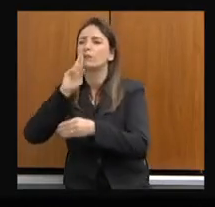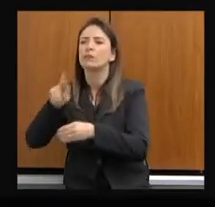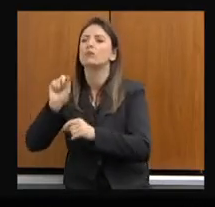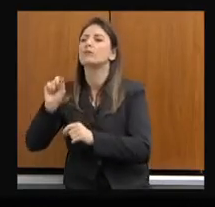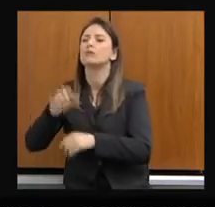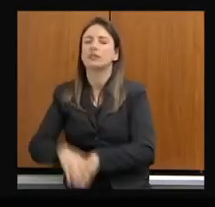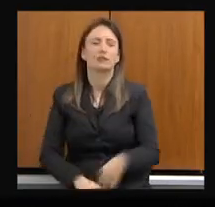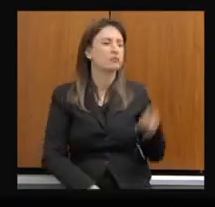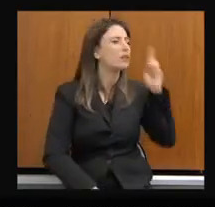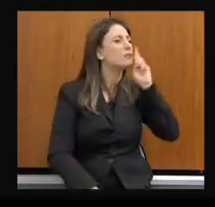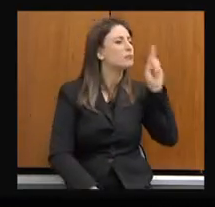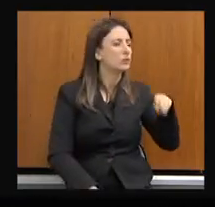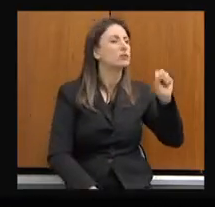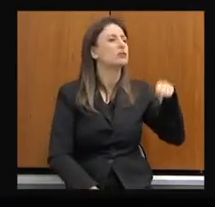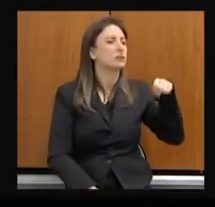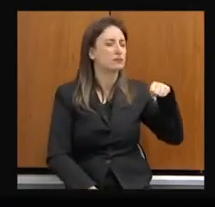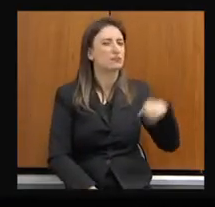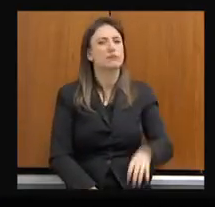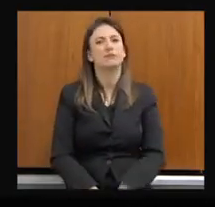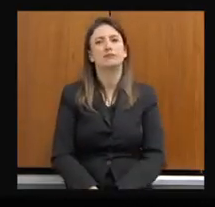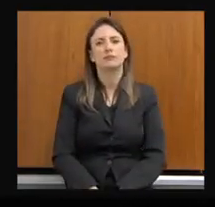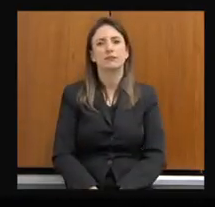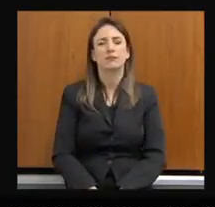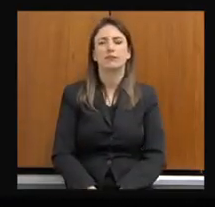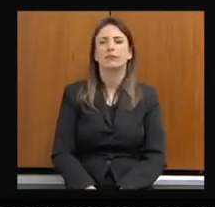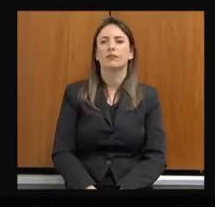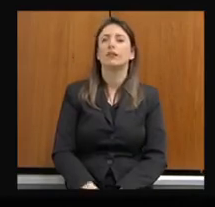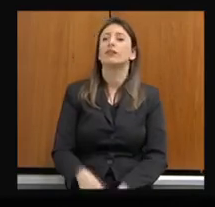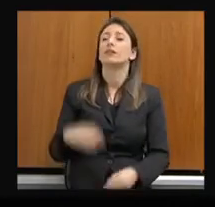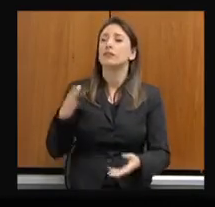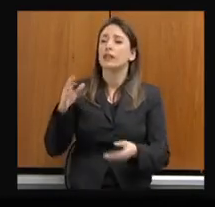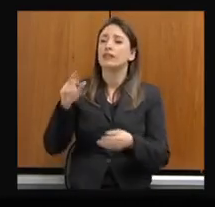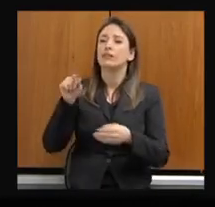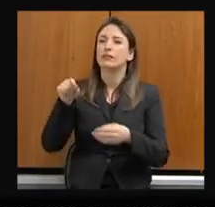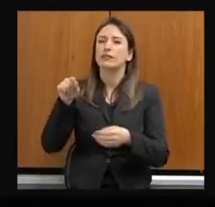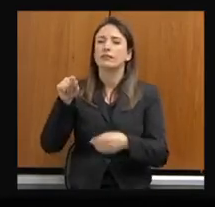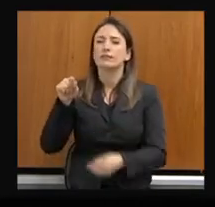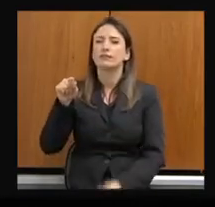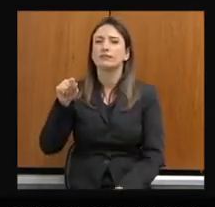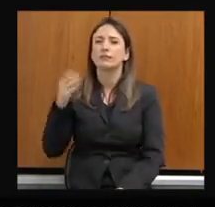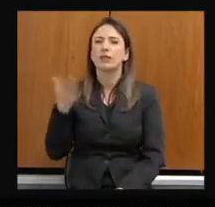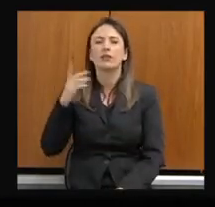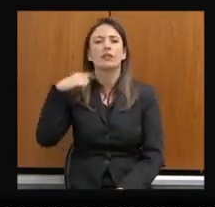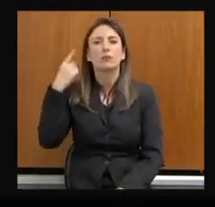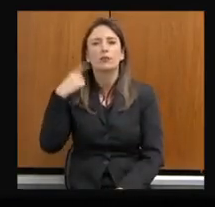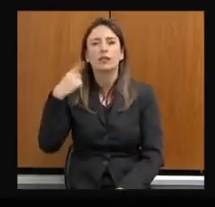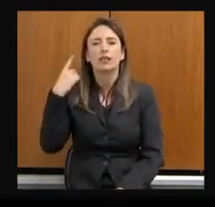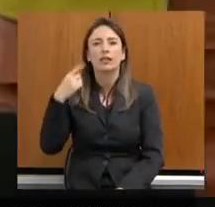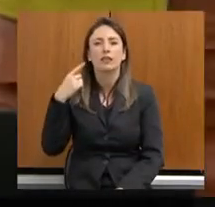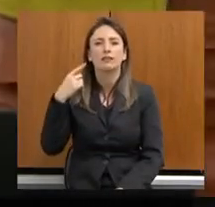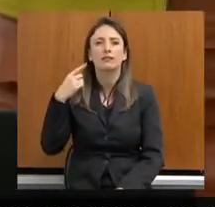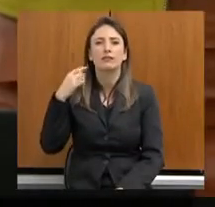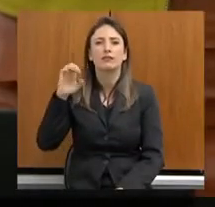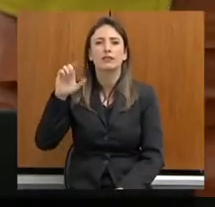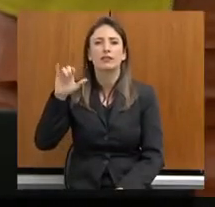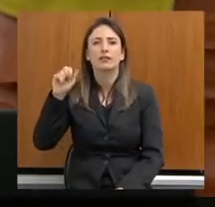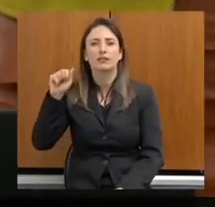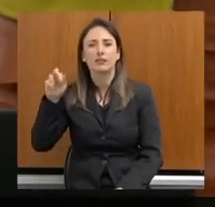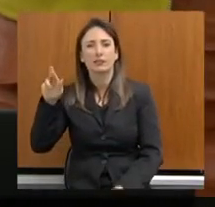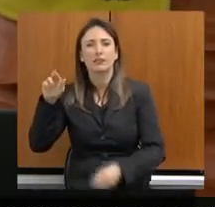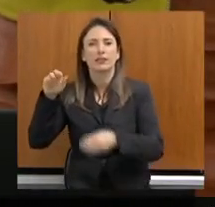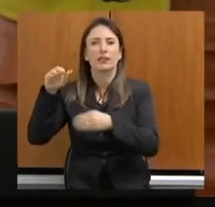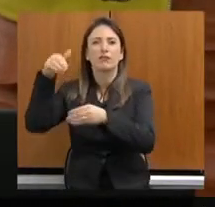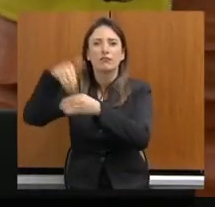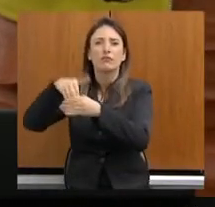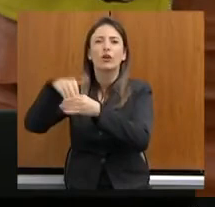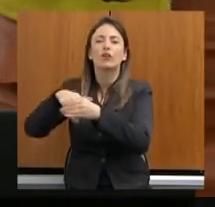Presidente como como volta e como volta ao Deputado ele grilo bota o se seu